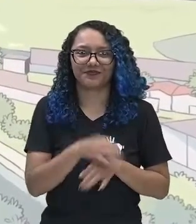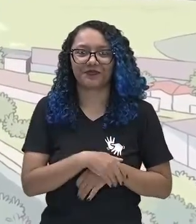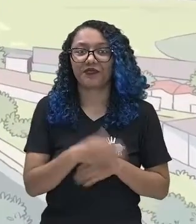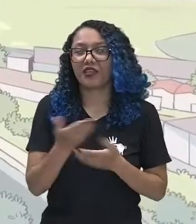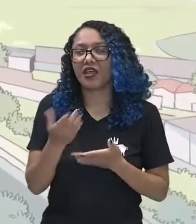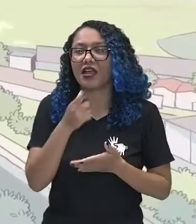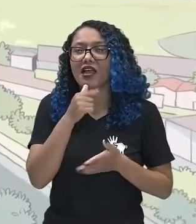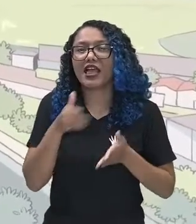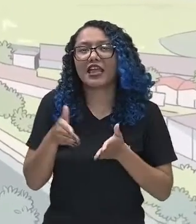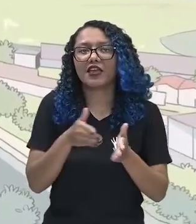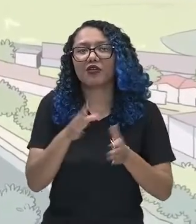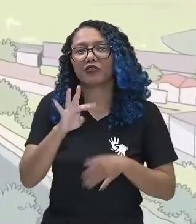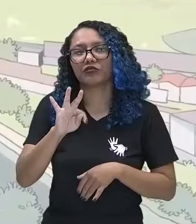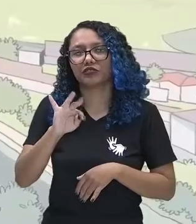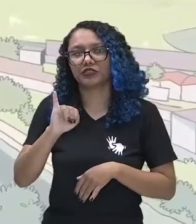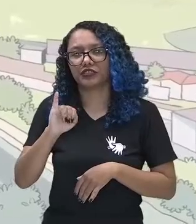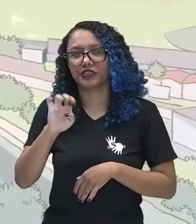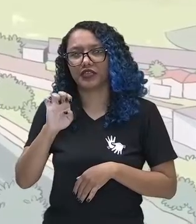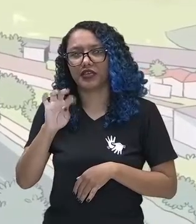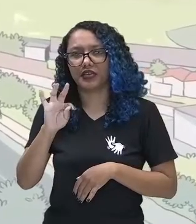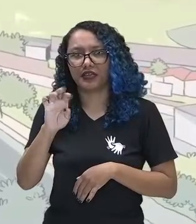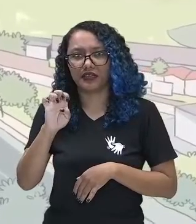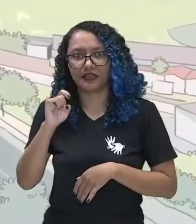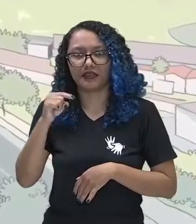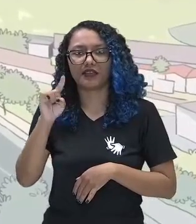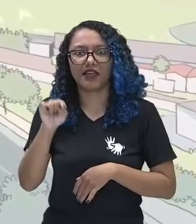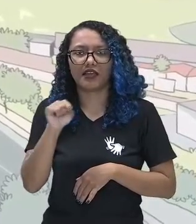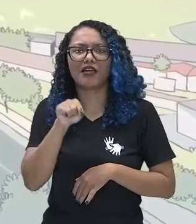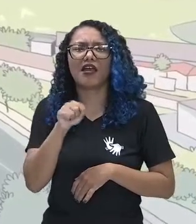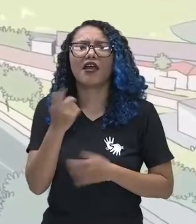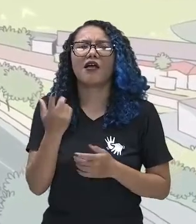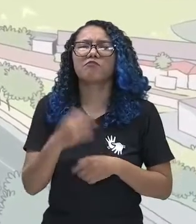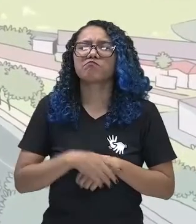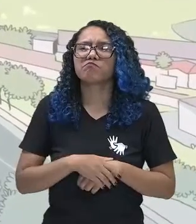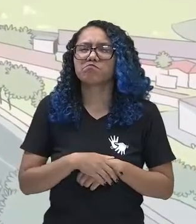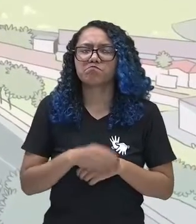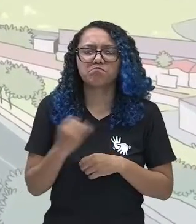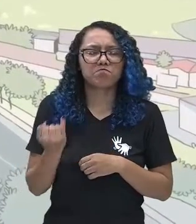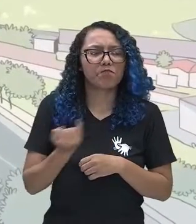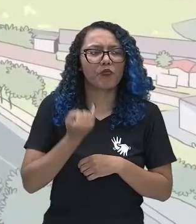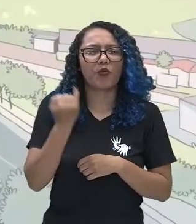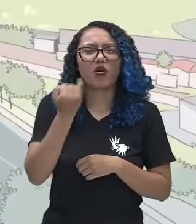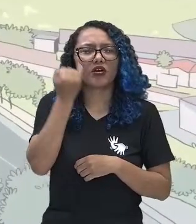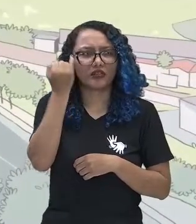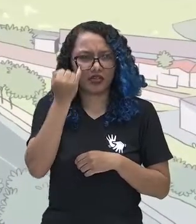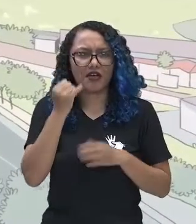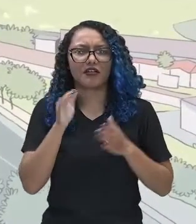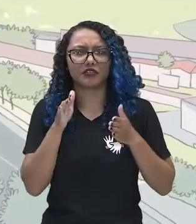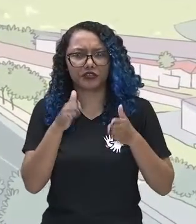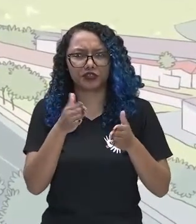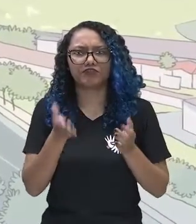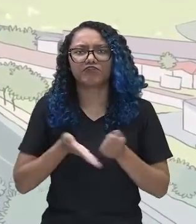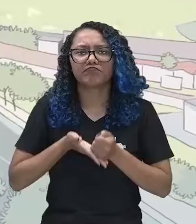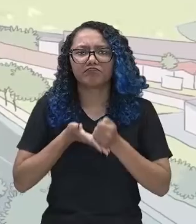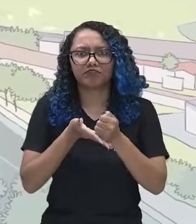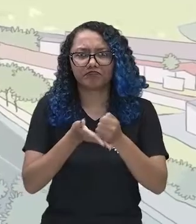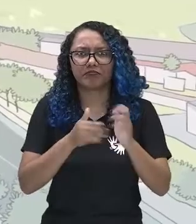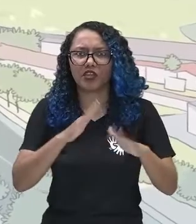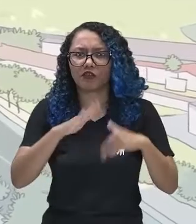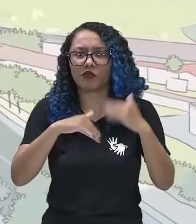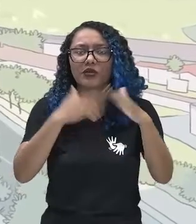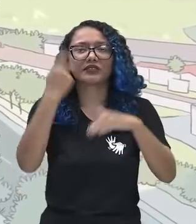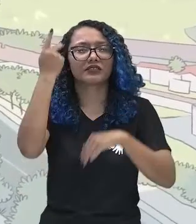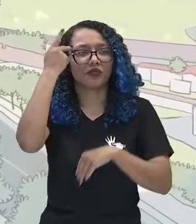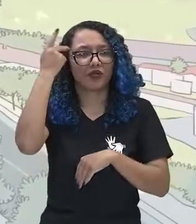Tietê, que foi recurso natural muito importante no desenvolvimento da cidade de São Paulo. Infelizmente, hoje ele